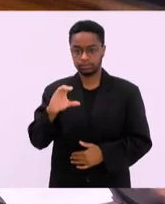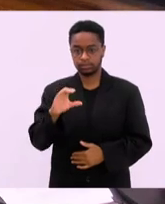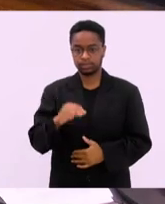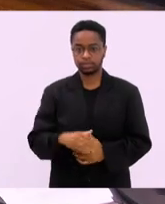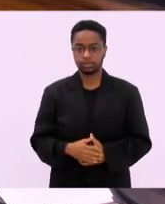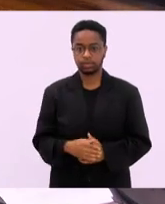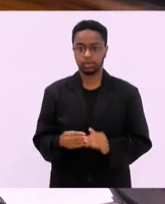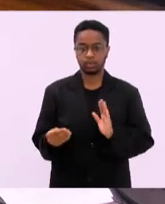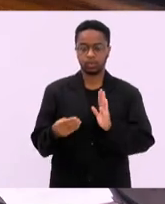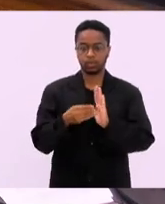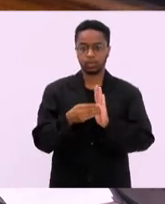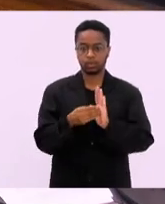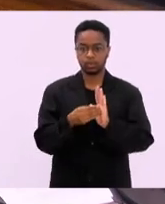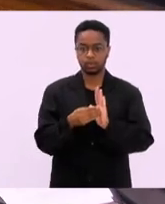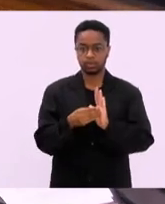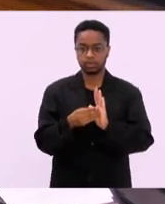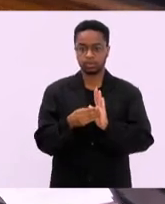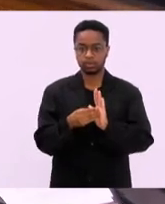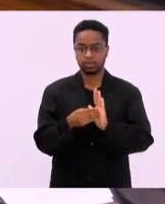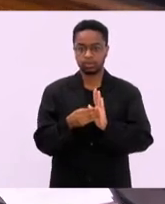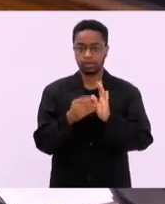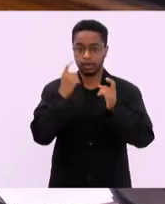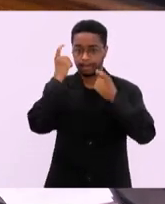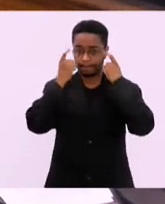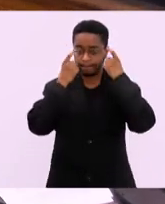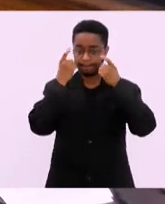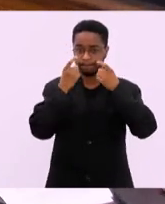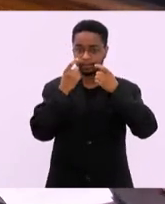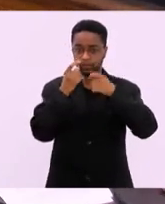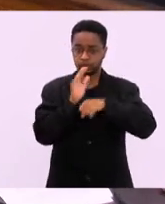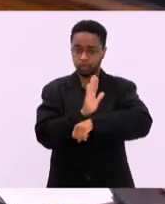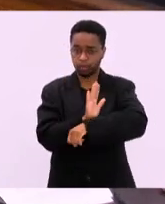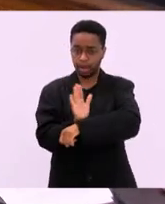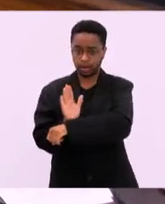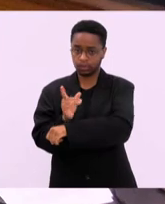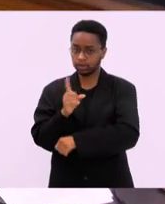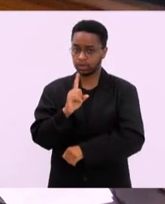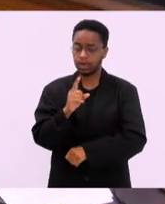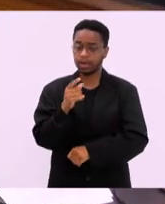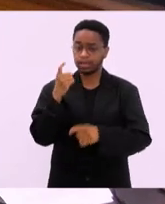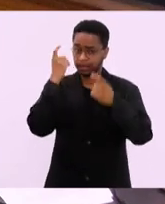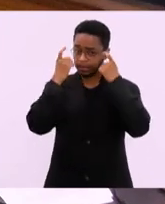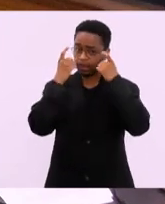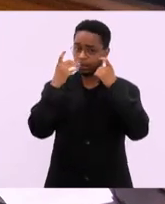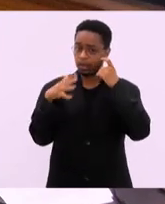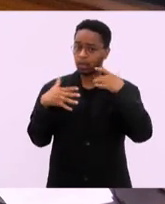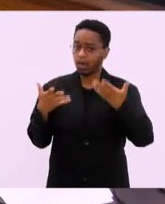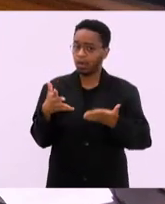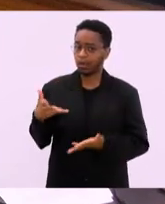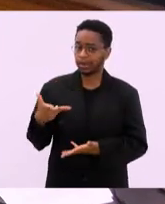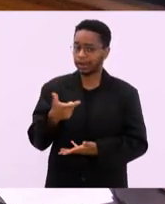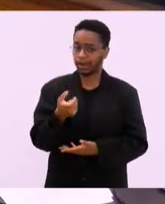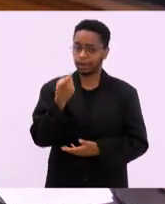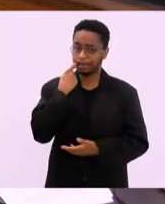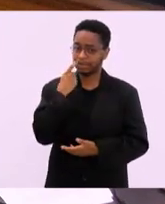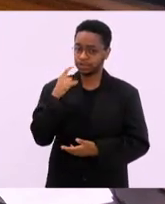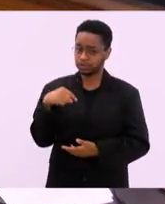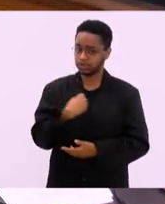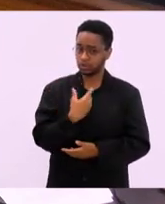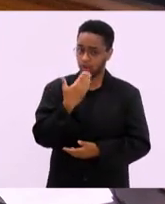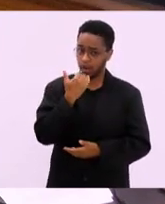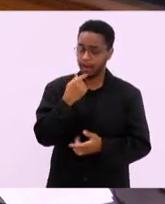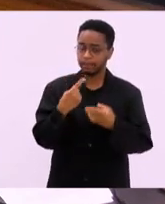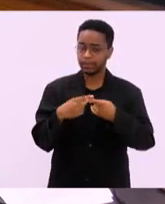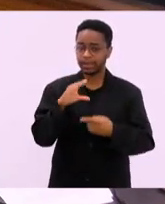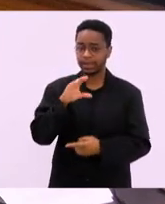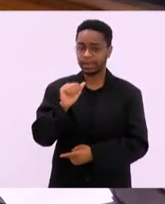aqui, está preocupado com os tubarões? Não, só está preocupado com a qualidade do peixe que a gente come. Né? Porque cação